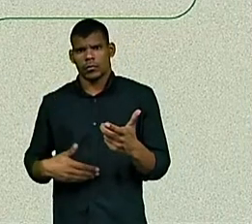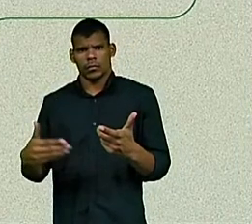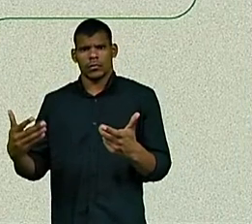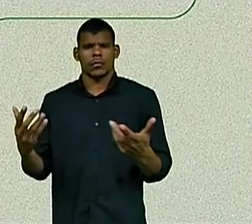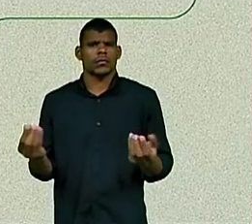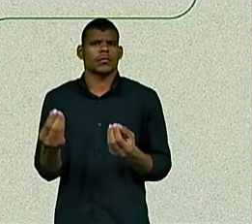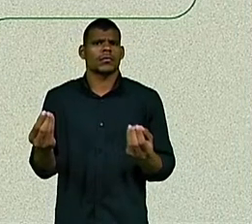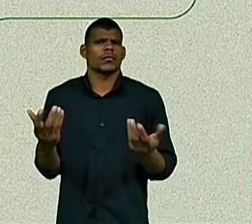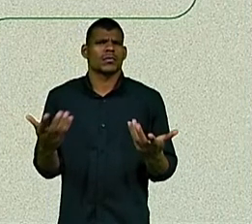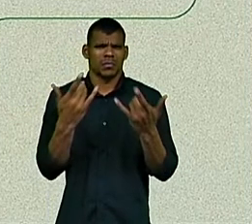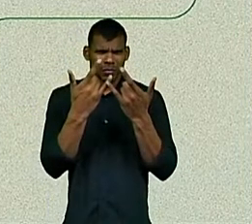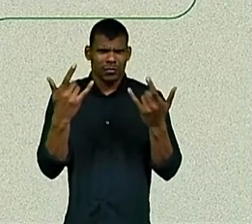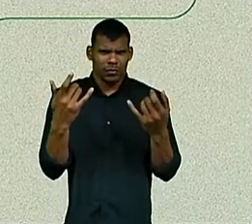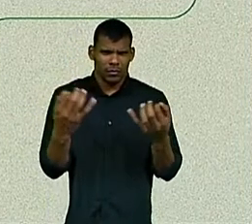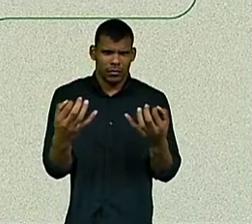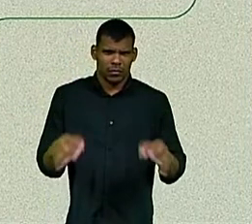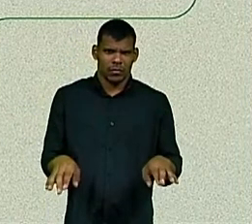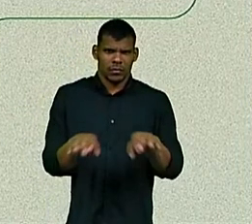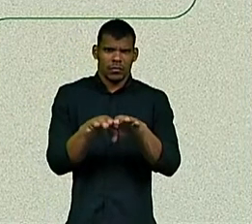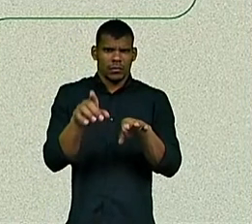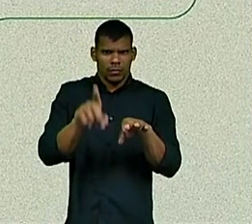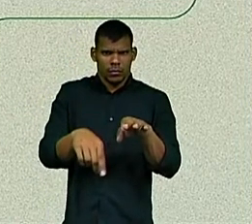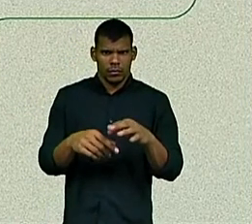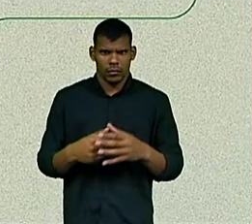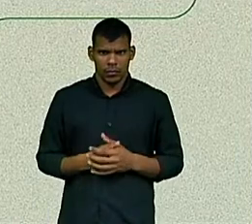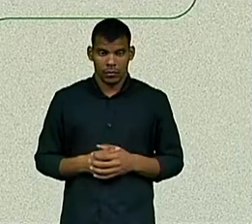população de famélicos no mundo